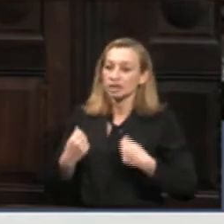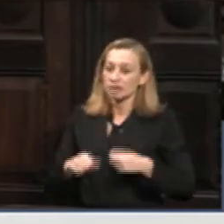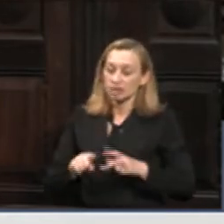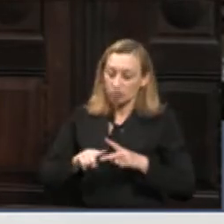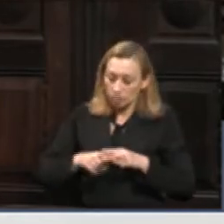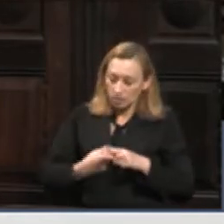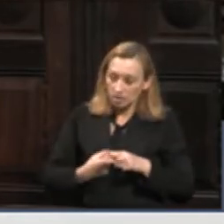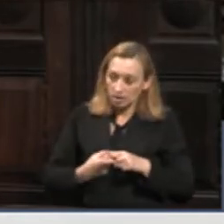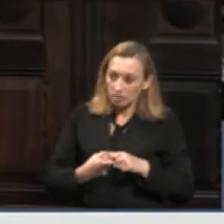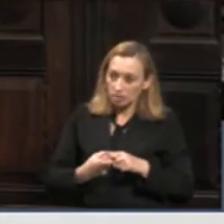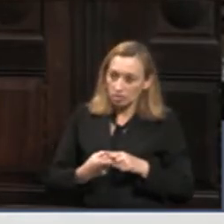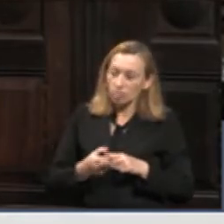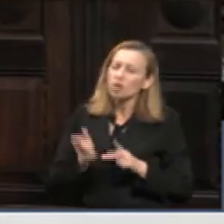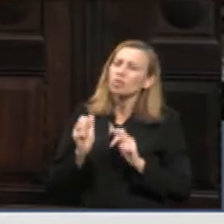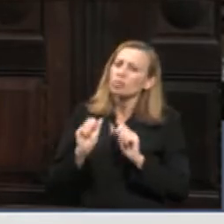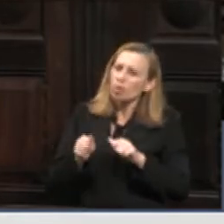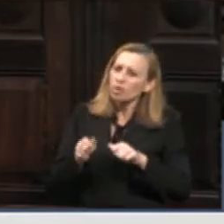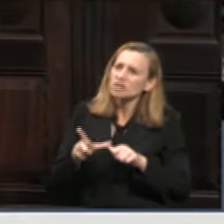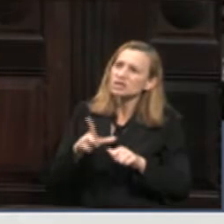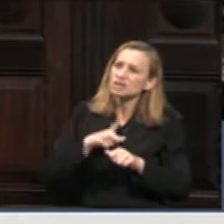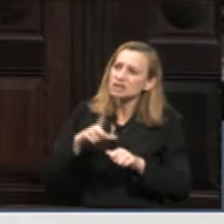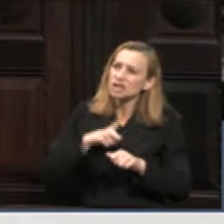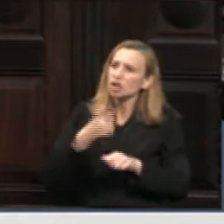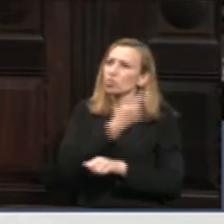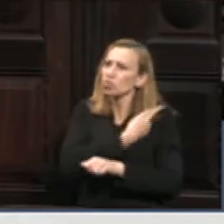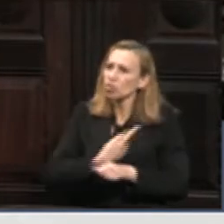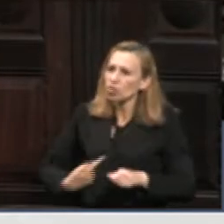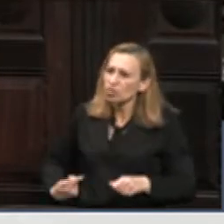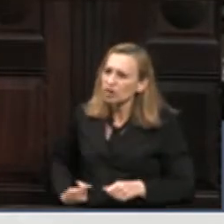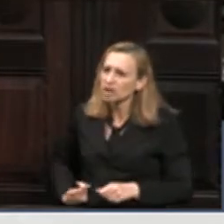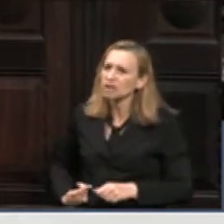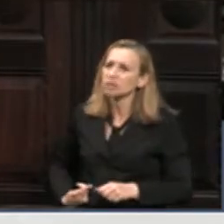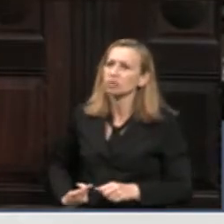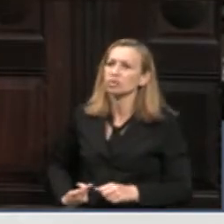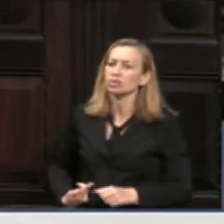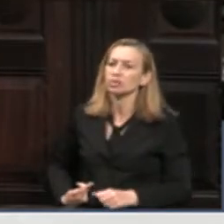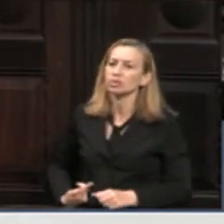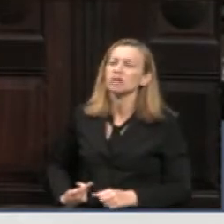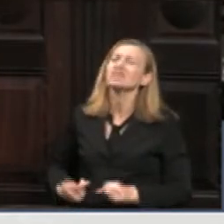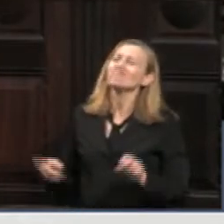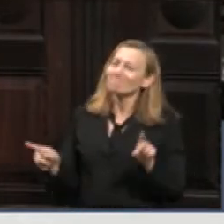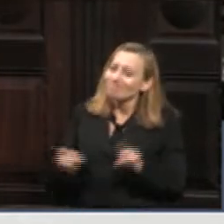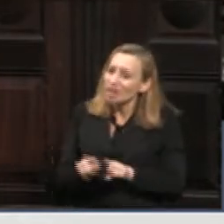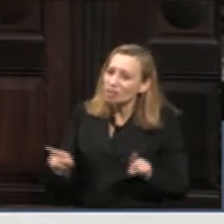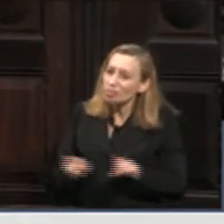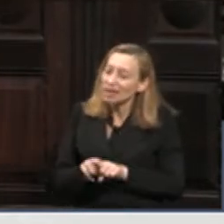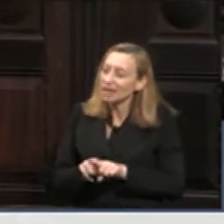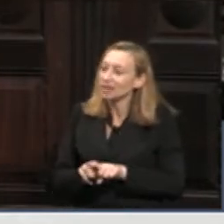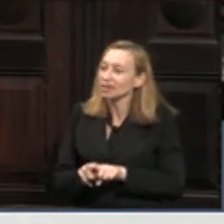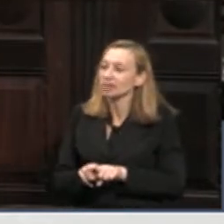possa ter um governador que também